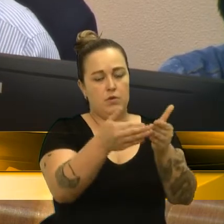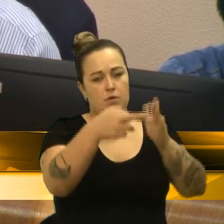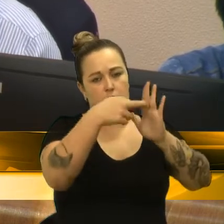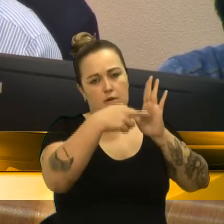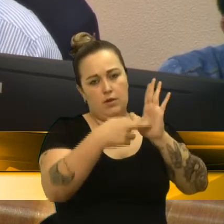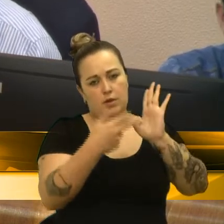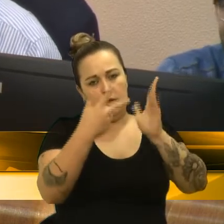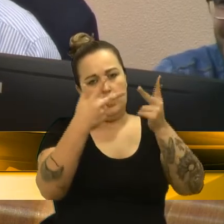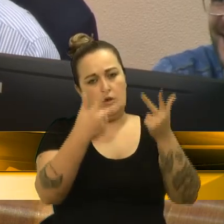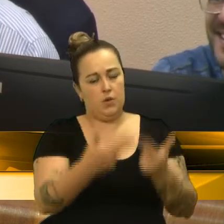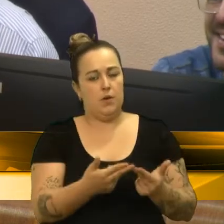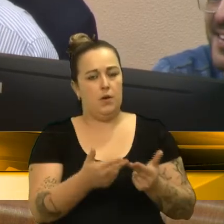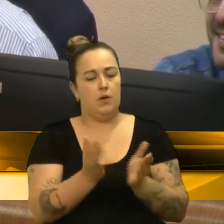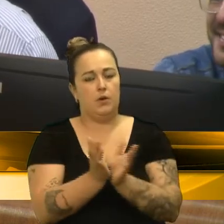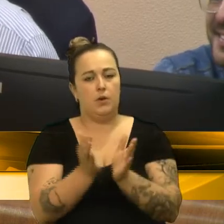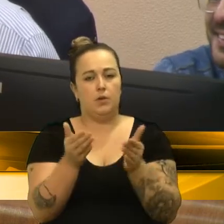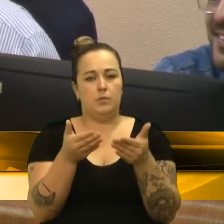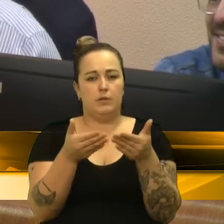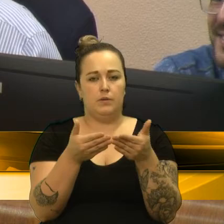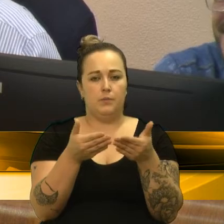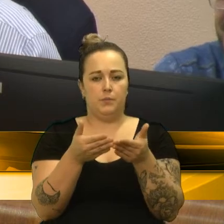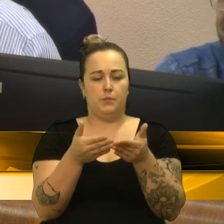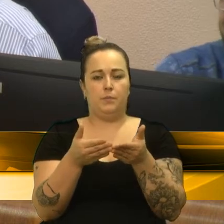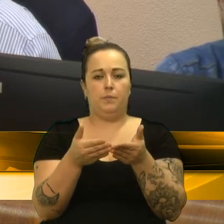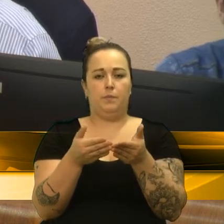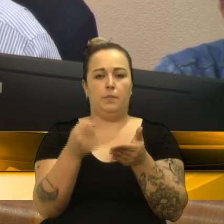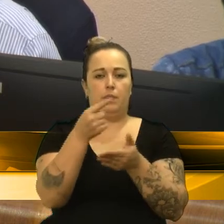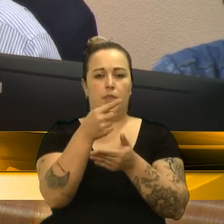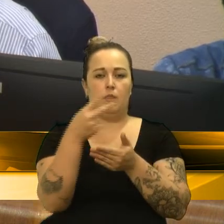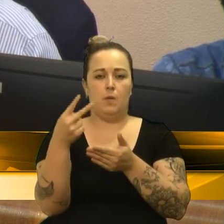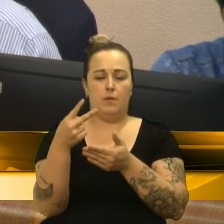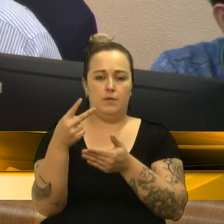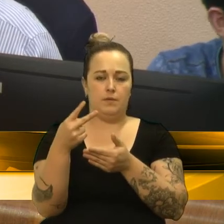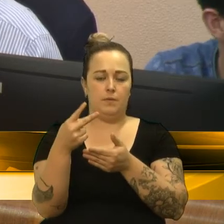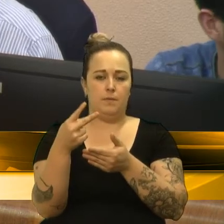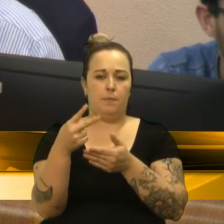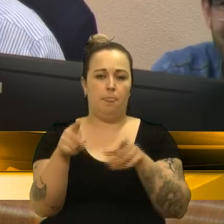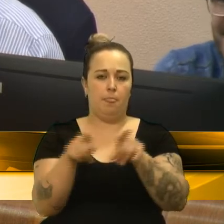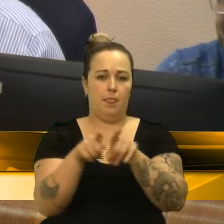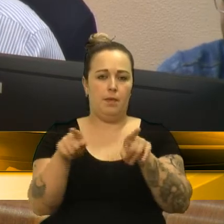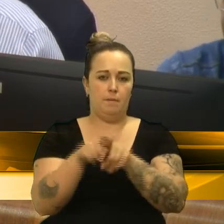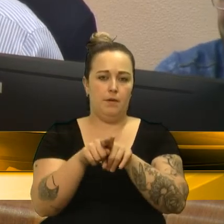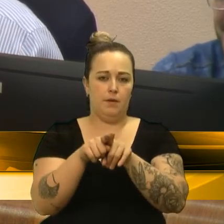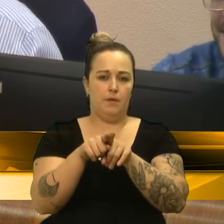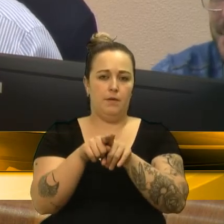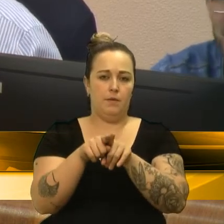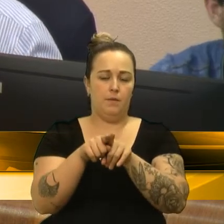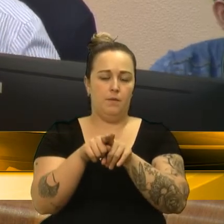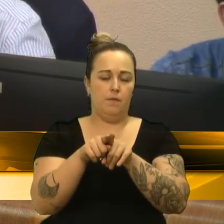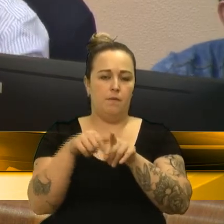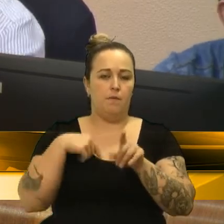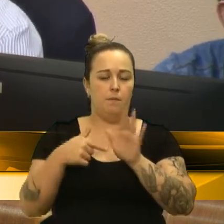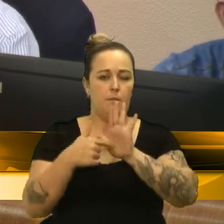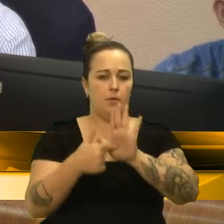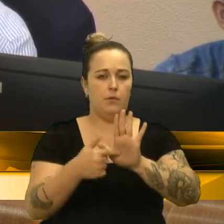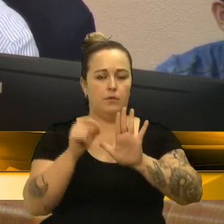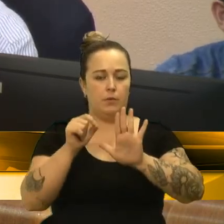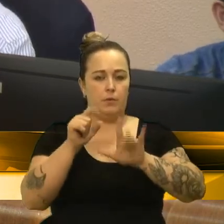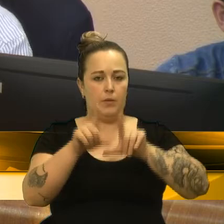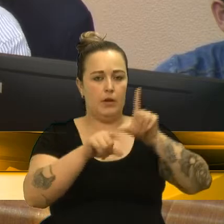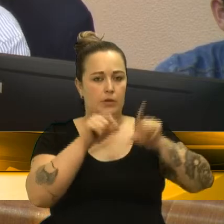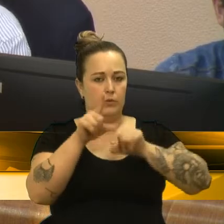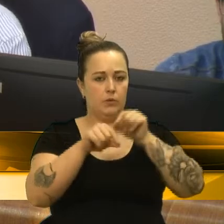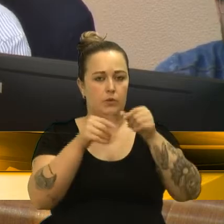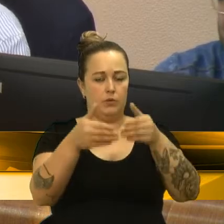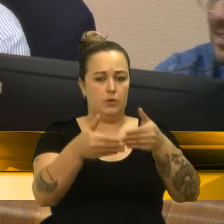disciplinam as comissões permanentes, como se demonstra. Dos dispositivos regimentais, ora transcritos, depreende-se que, para a escolha da comissão